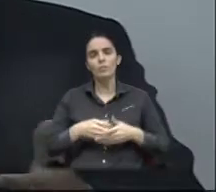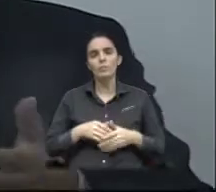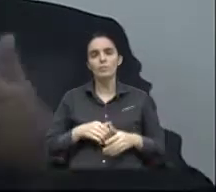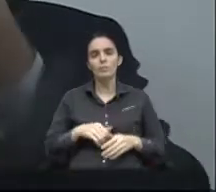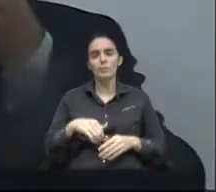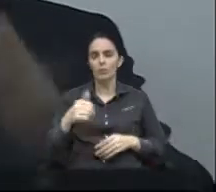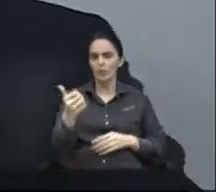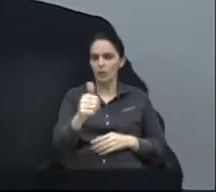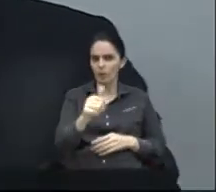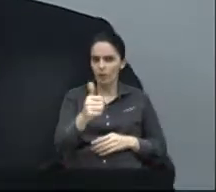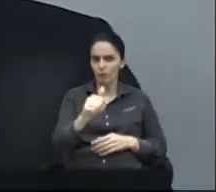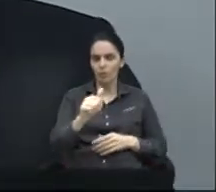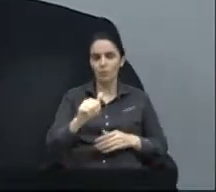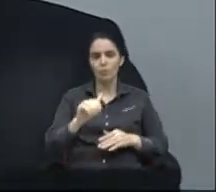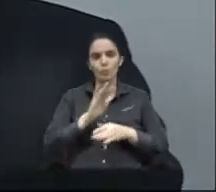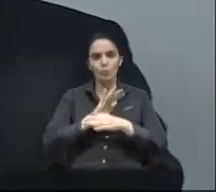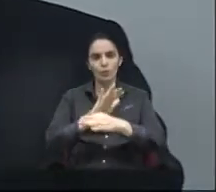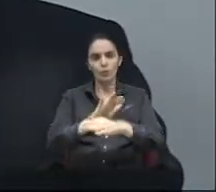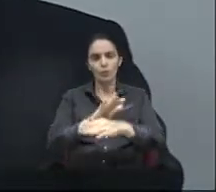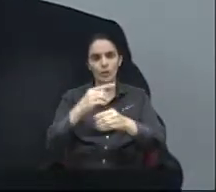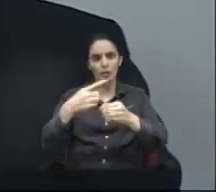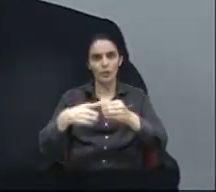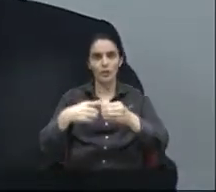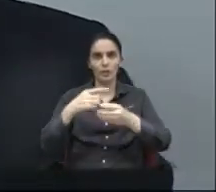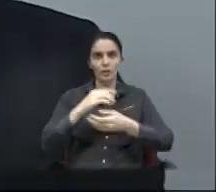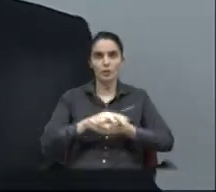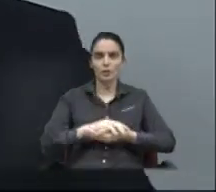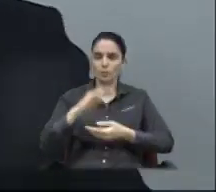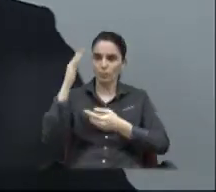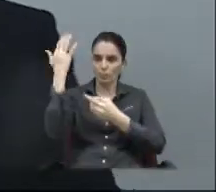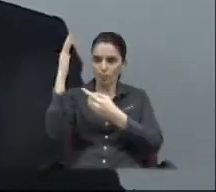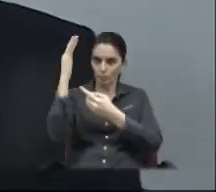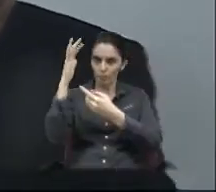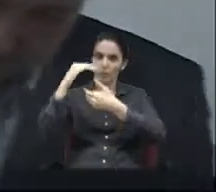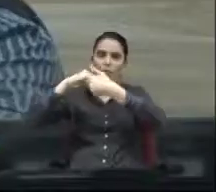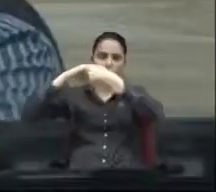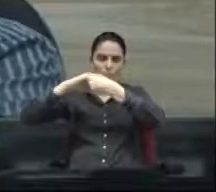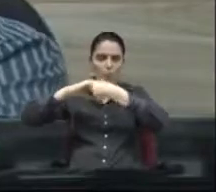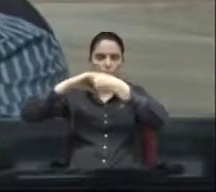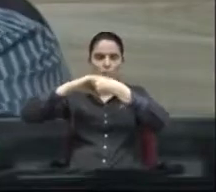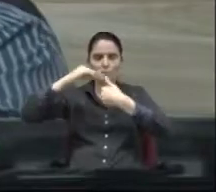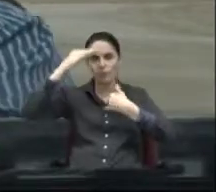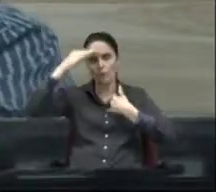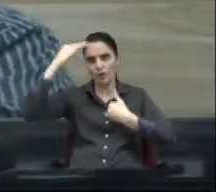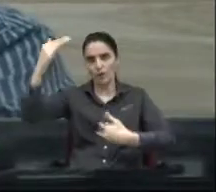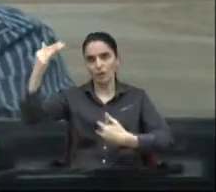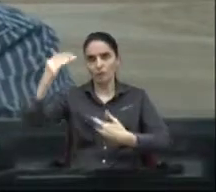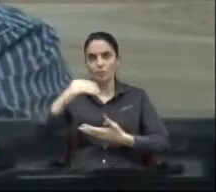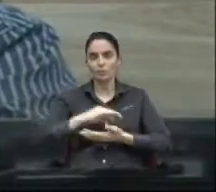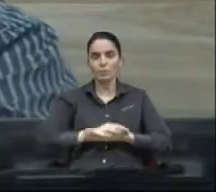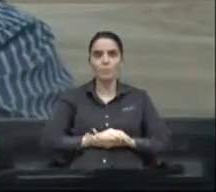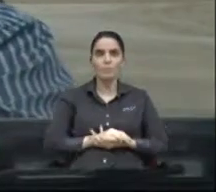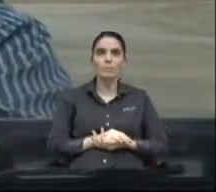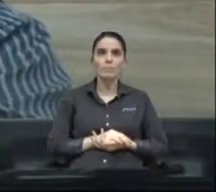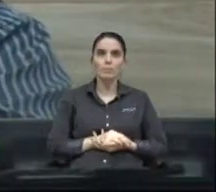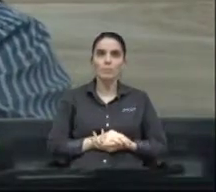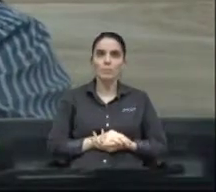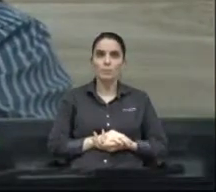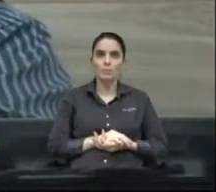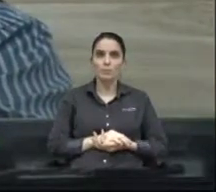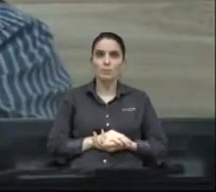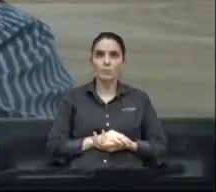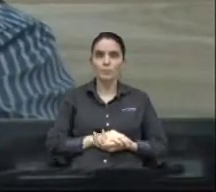profissão em prol da nossa cidade. Parabéns, doutor. Muito obrigado. Com a palavra, a vereadora e